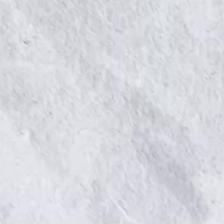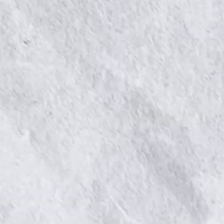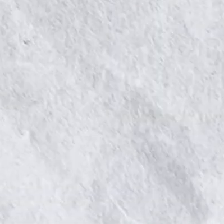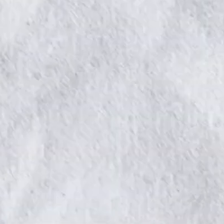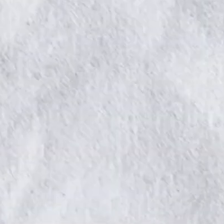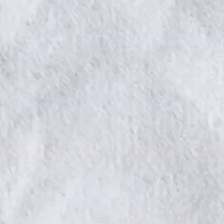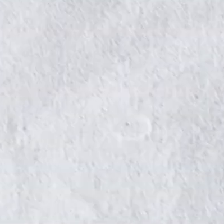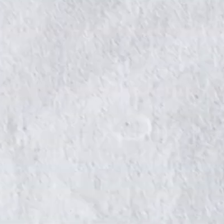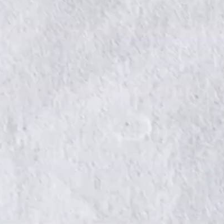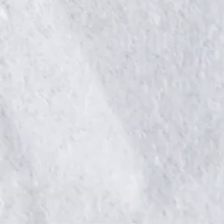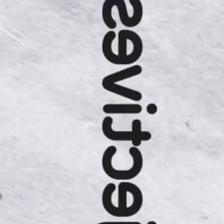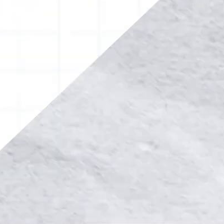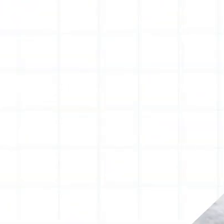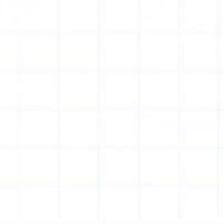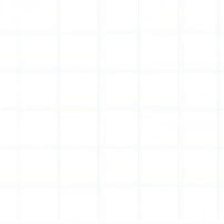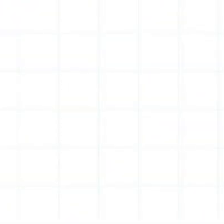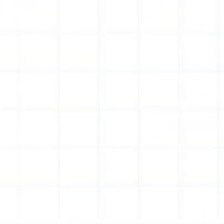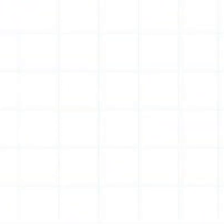Adjectives.